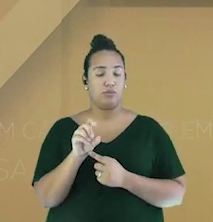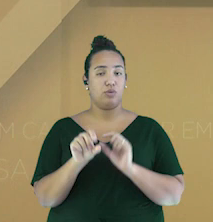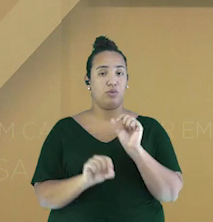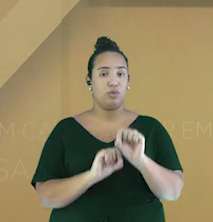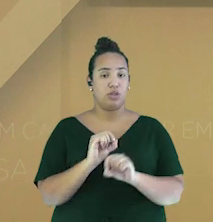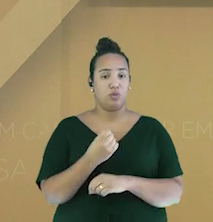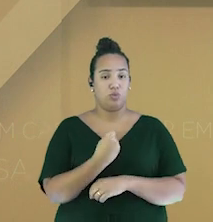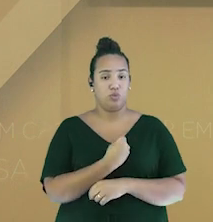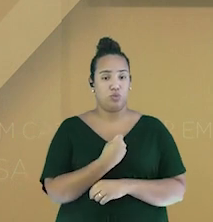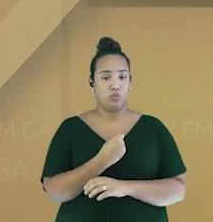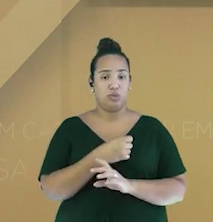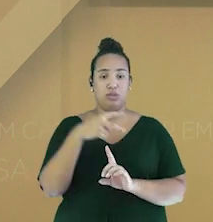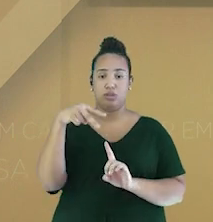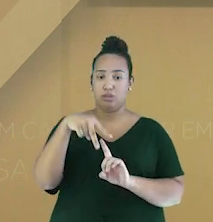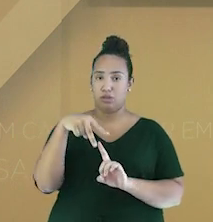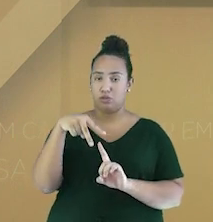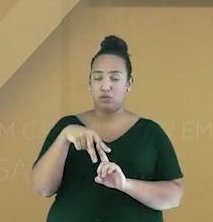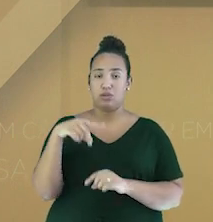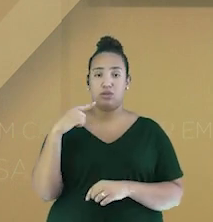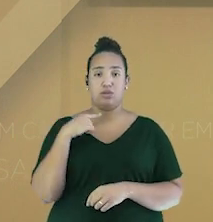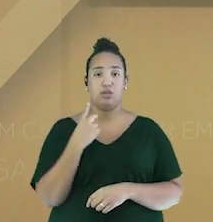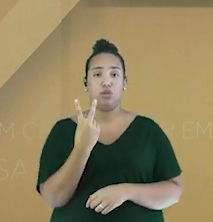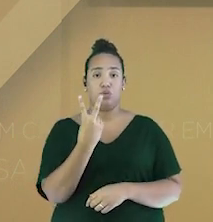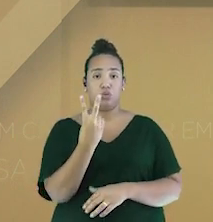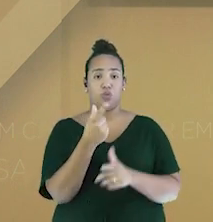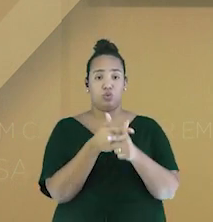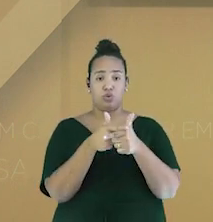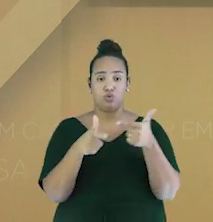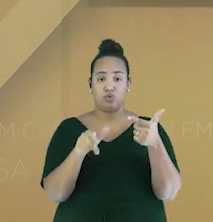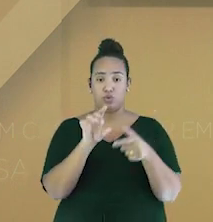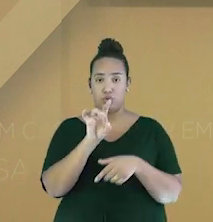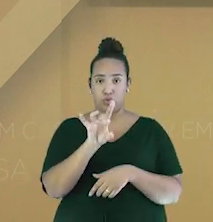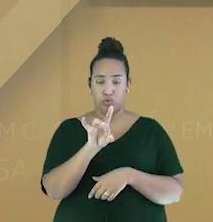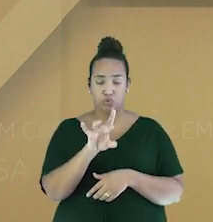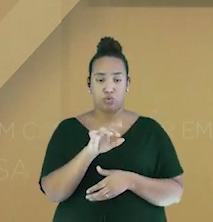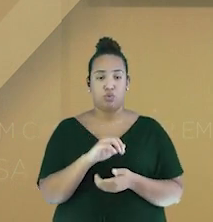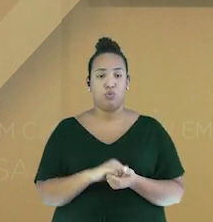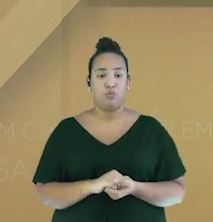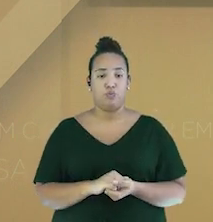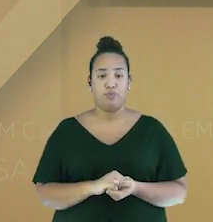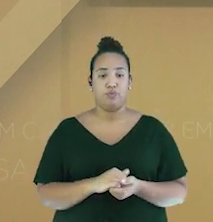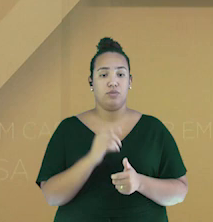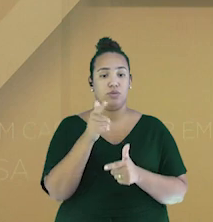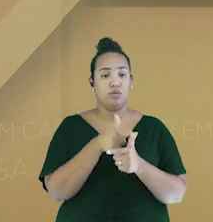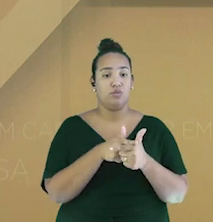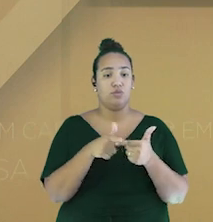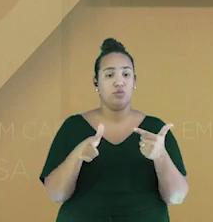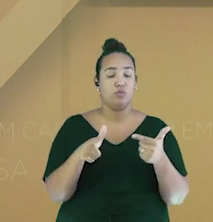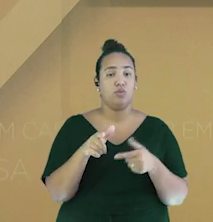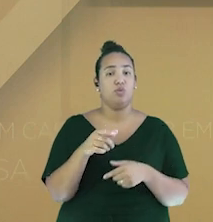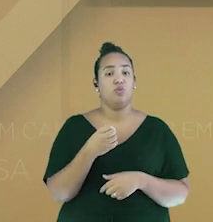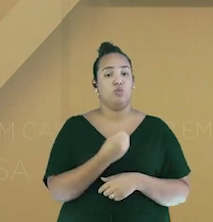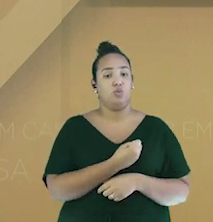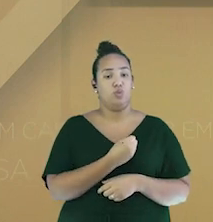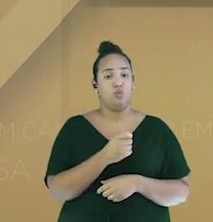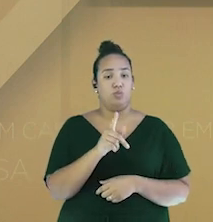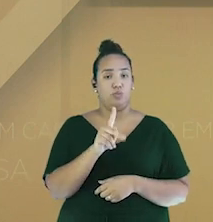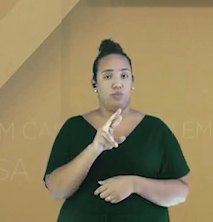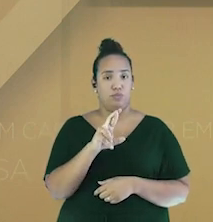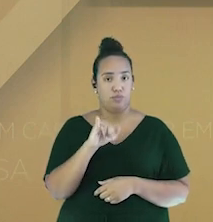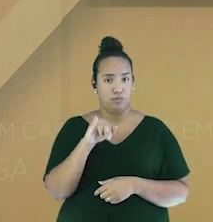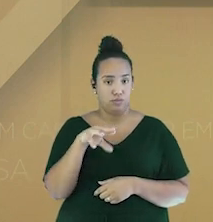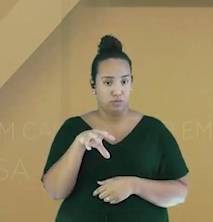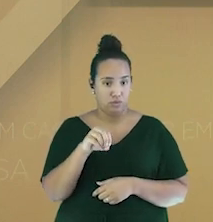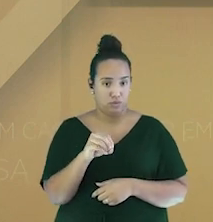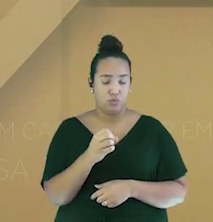natural que possui apenas 2 divisores naturais distintos. Os divisores de um número primo são sempre o número